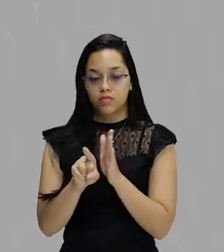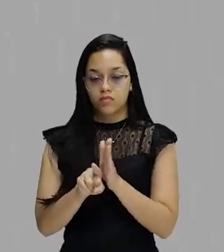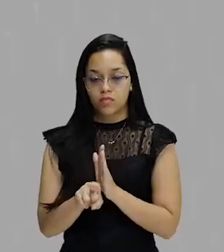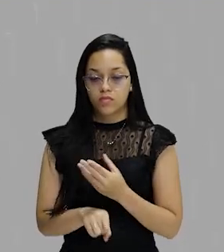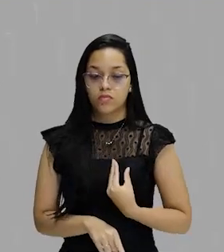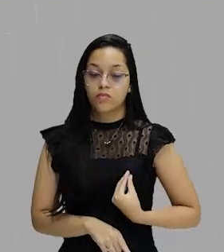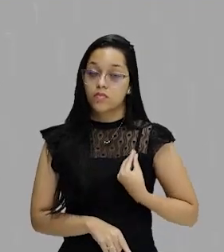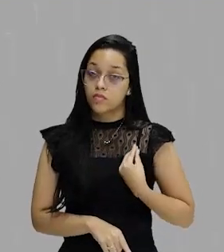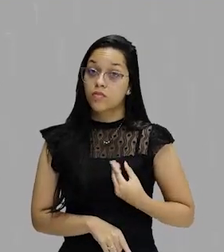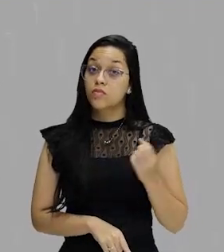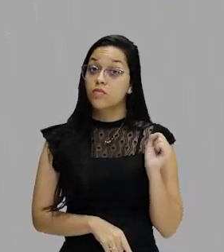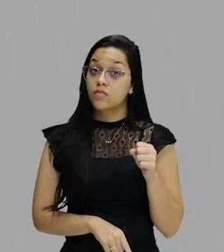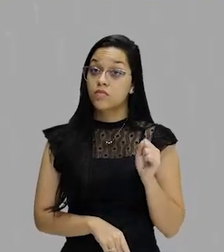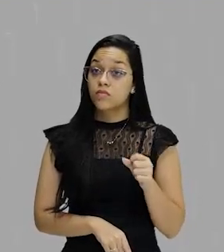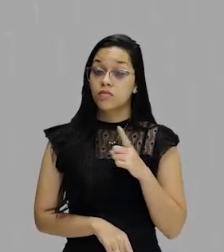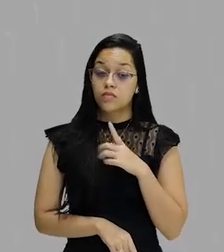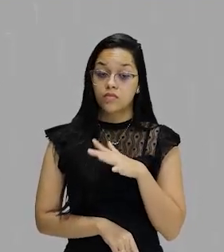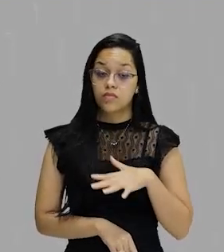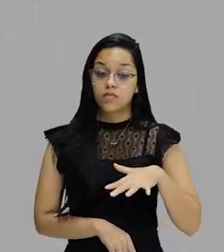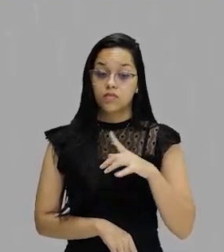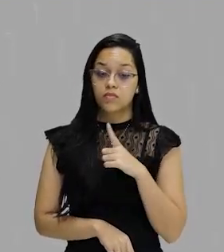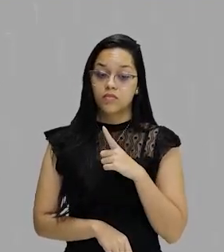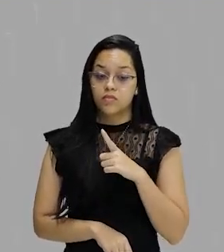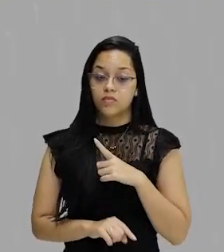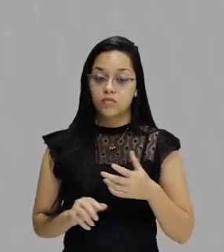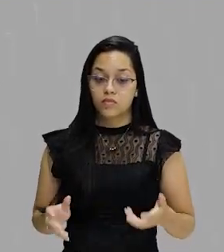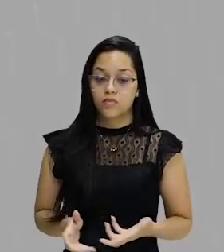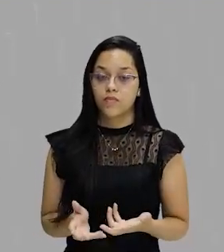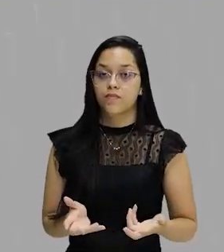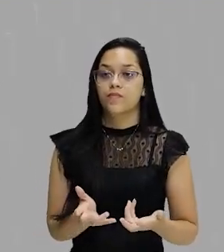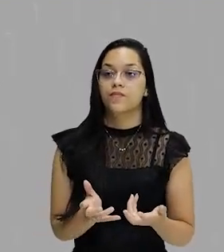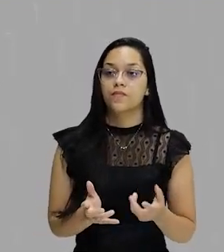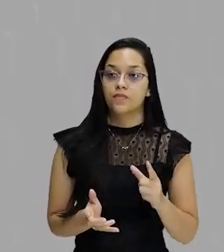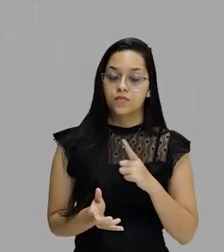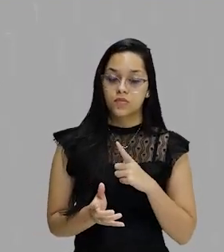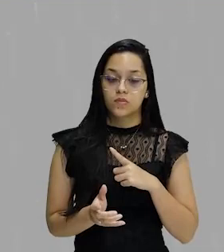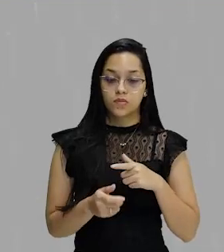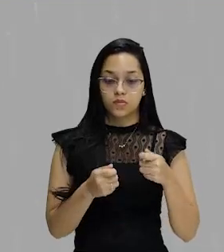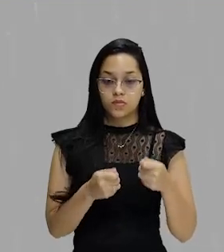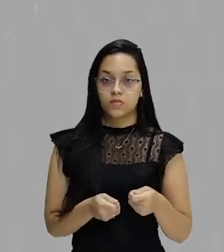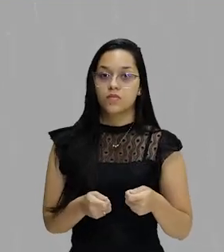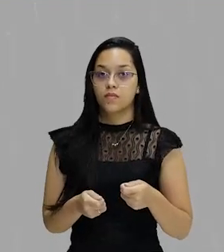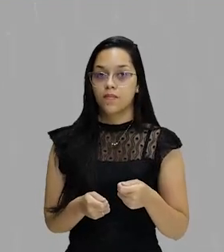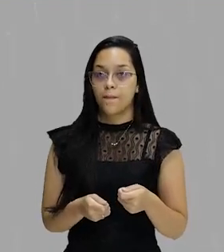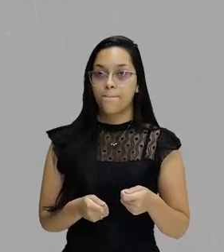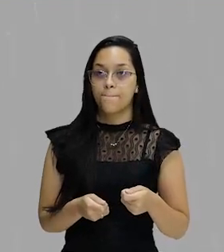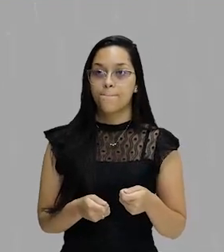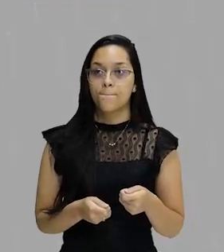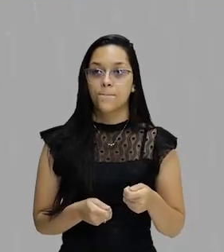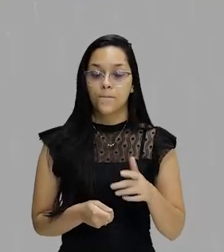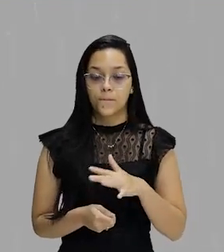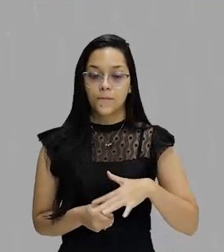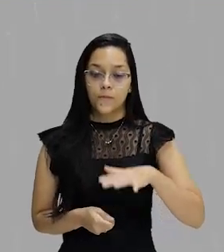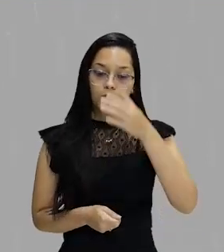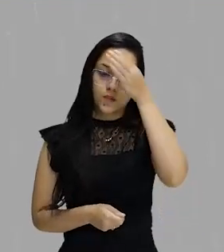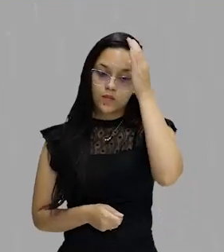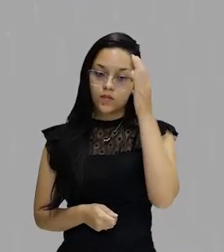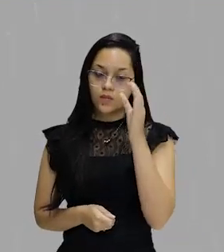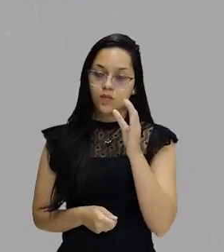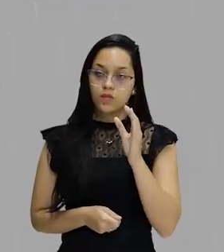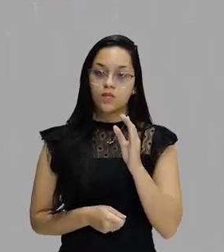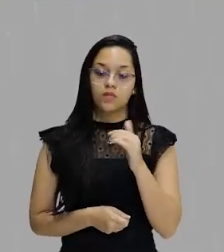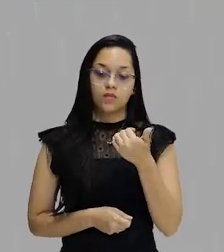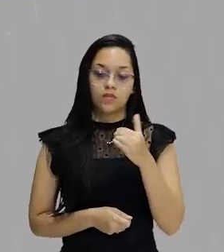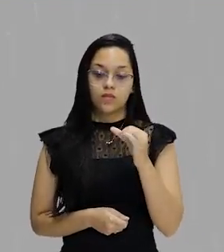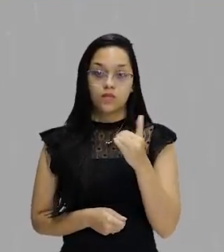estar presentes no campo dessas manifestações de resistência no campo cultural na década